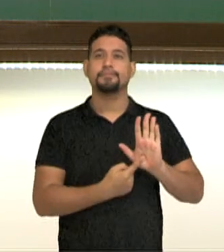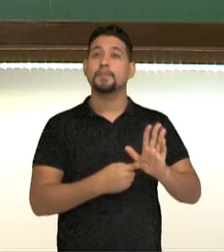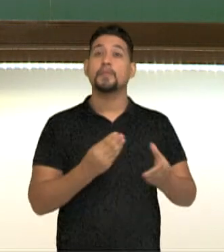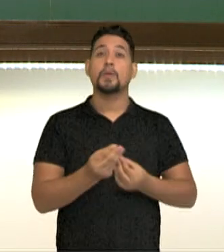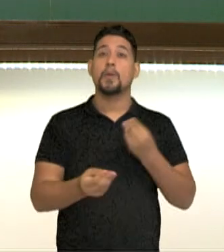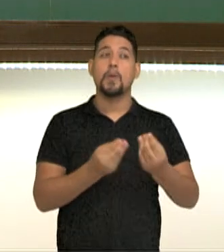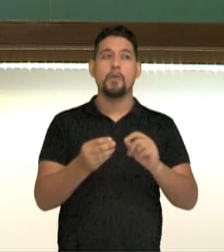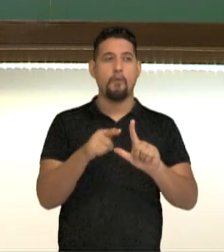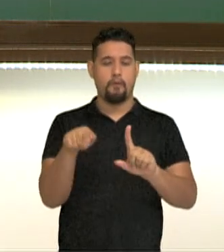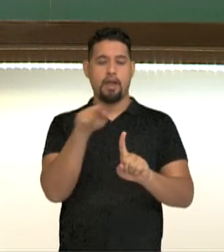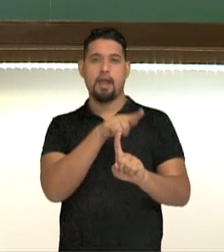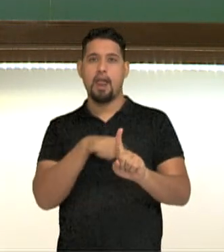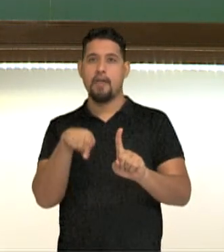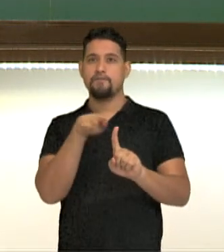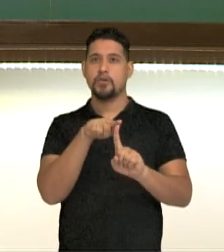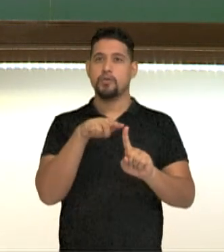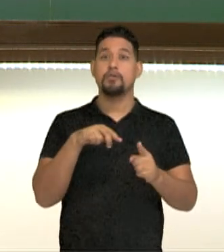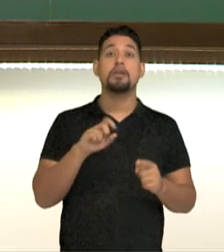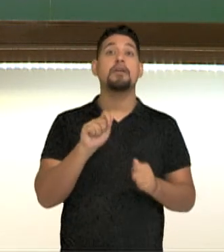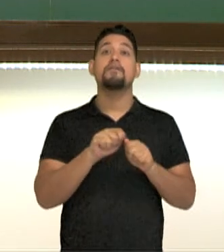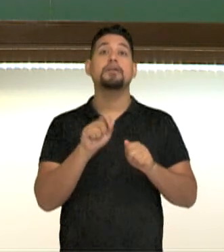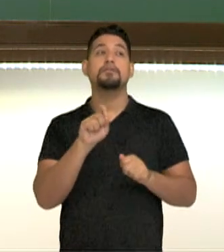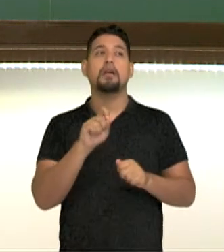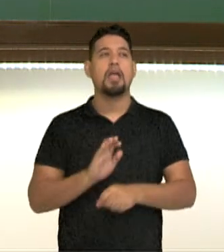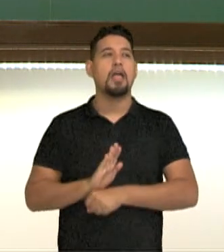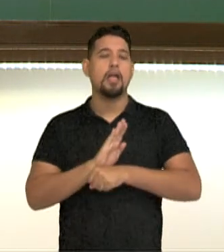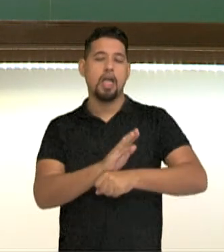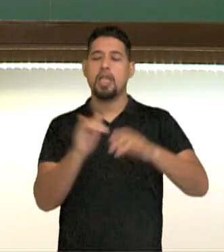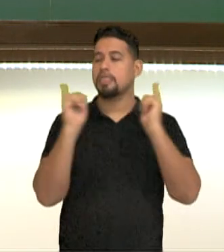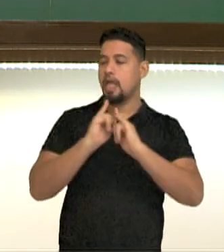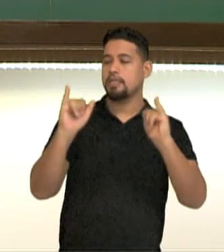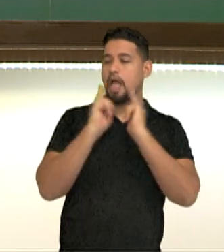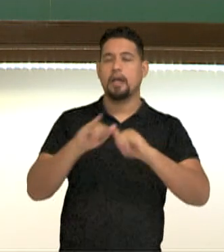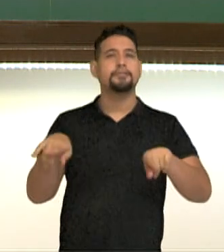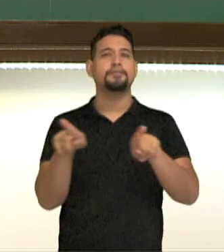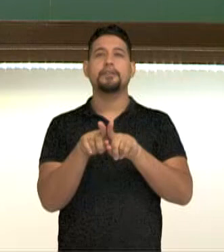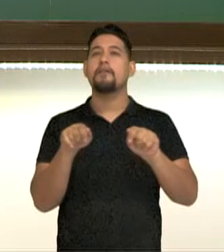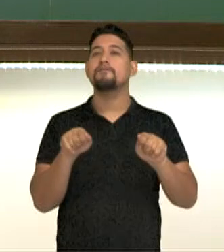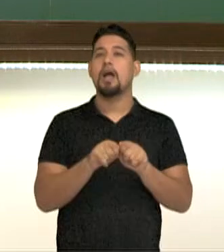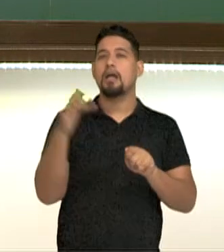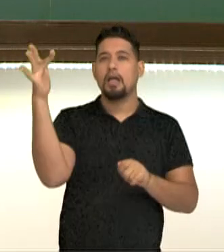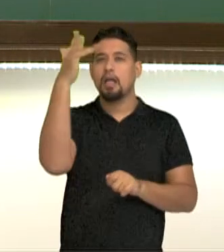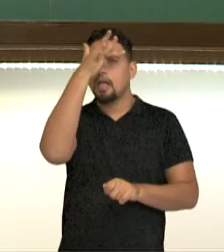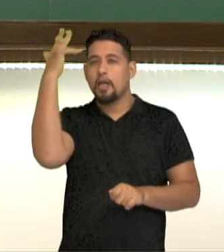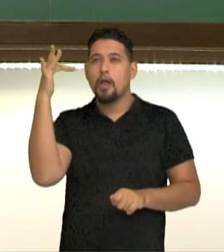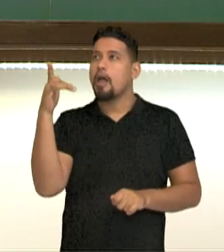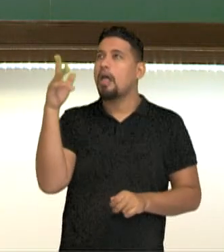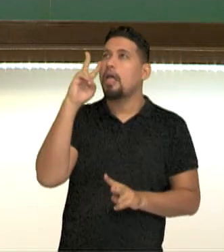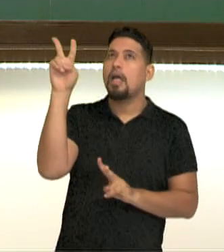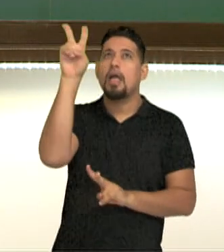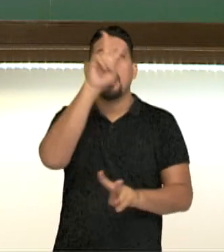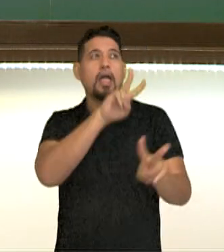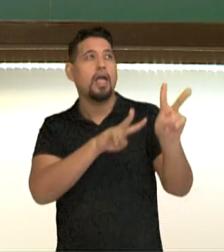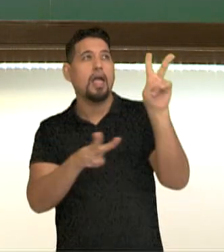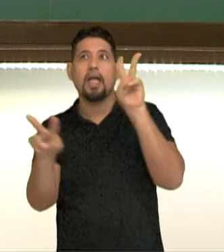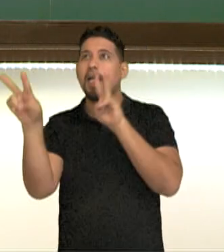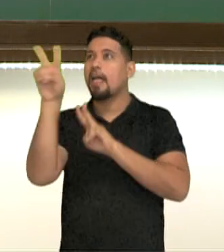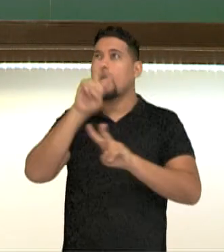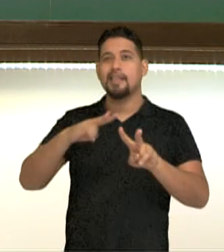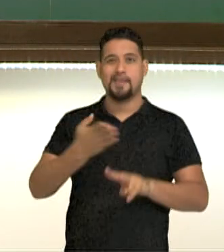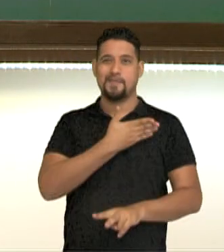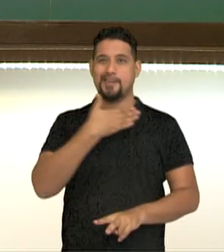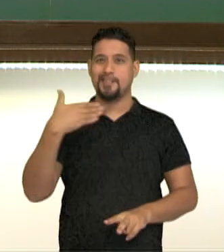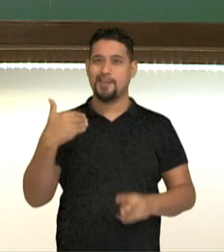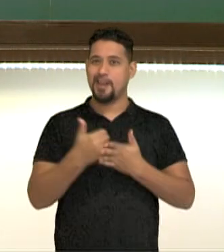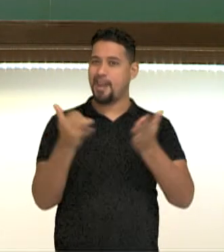um gráfico. Esse gráfico auxilia na divulgação dos dados, faz com que o público consiga visualizar melhor